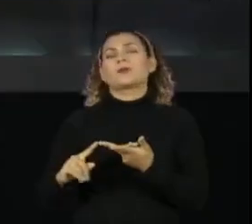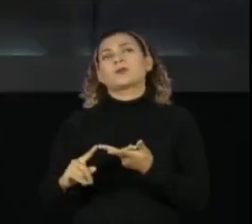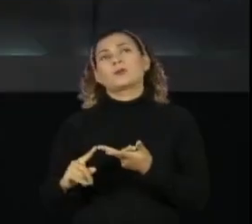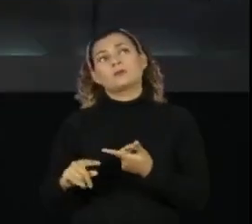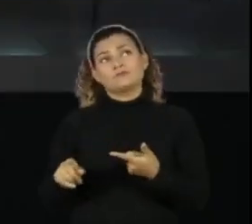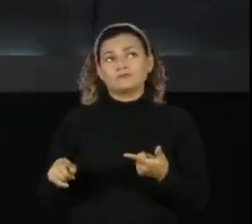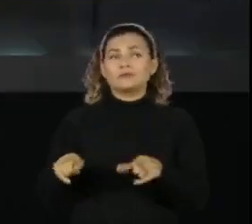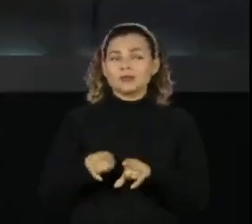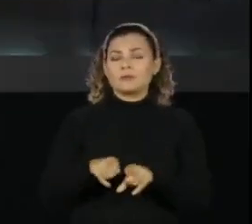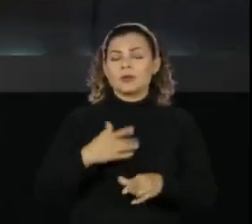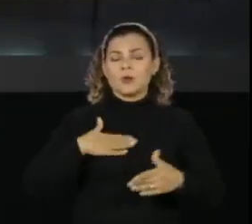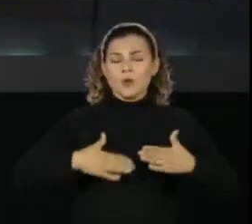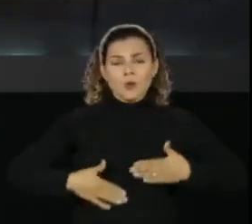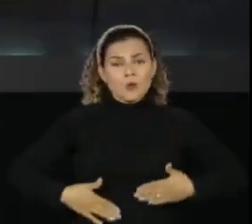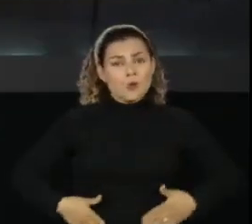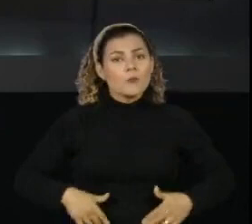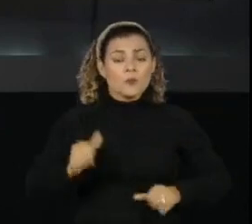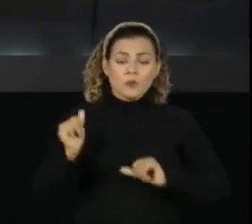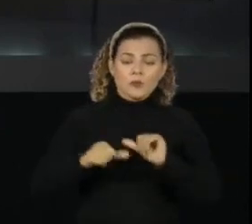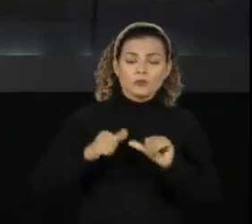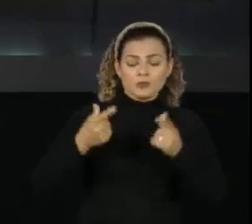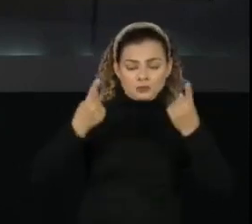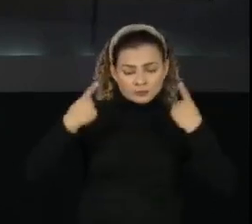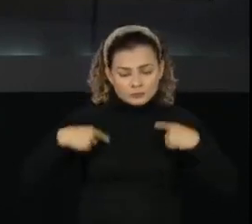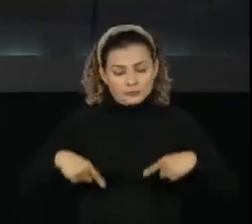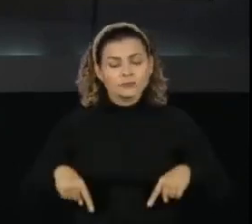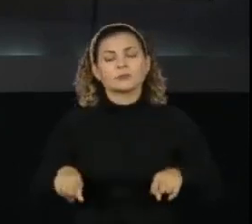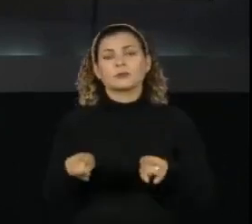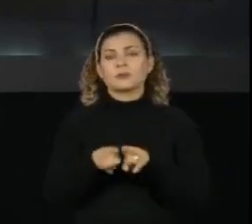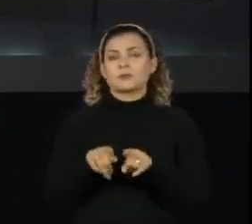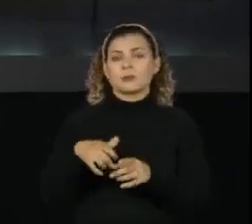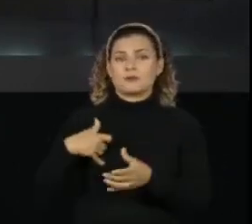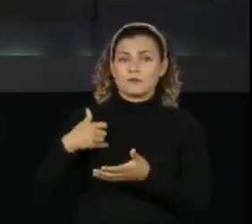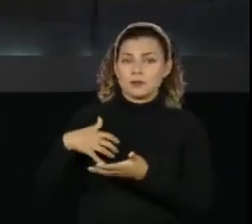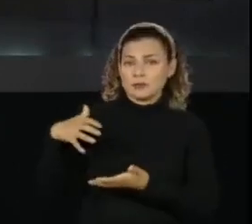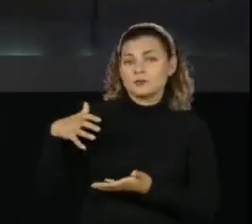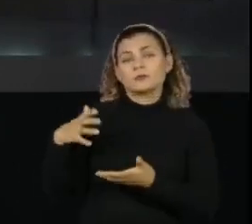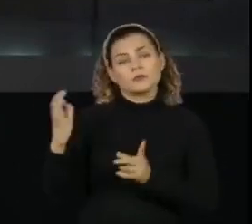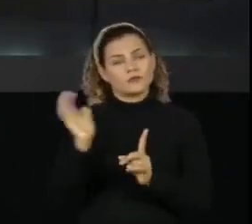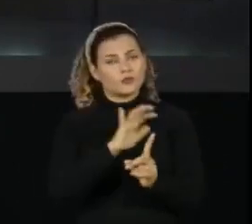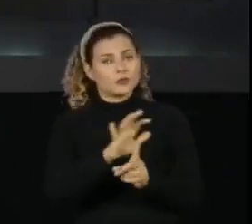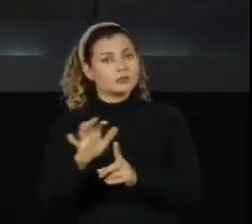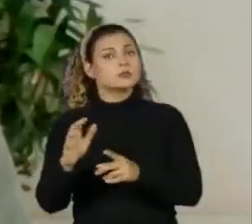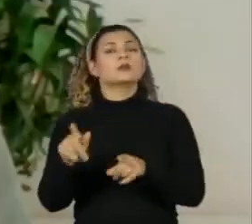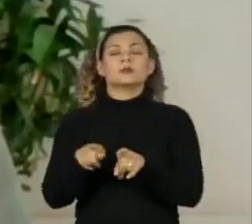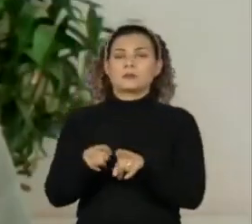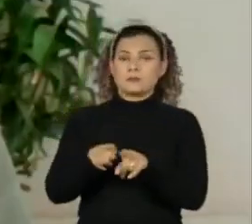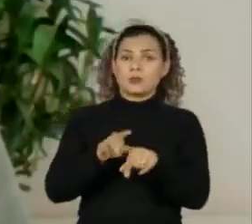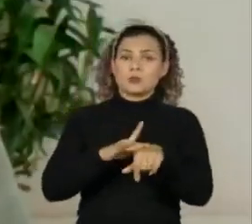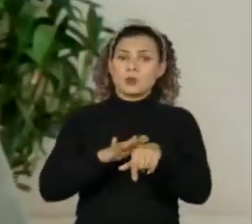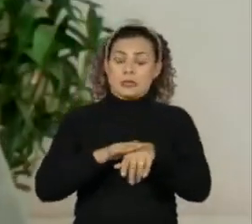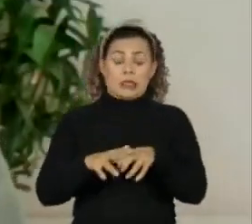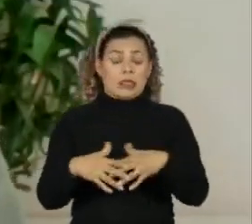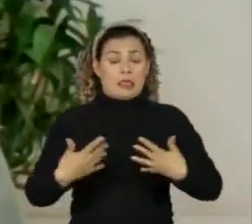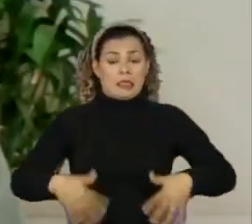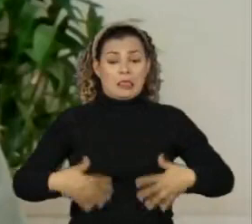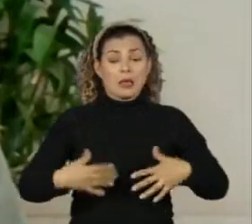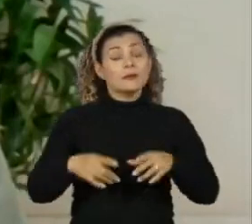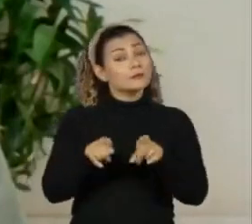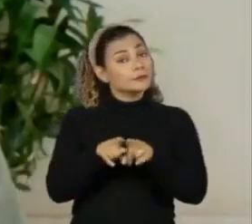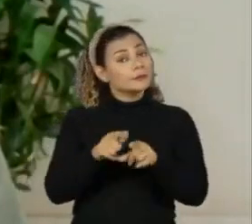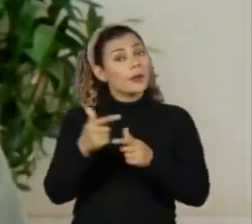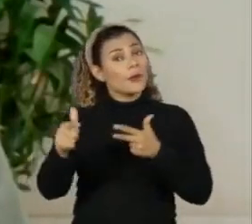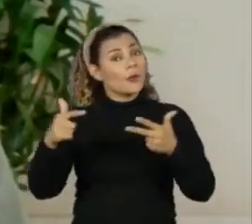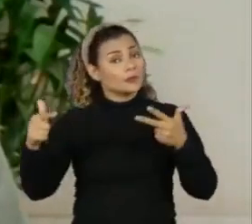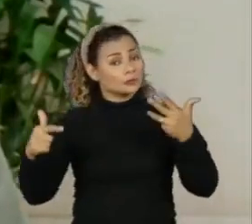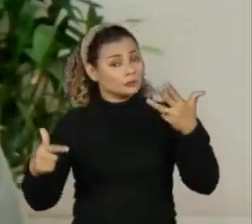mecanismos biológicos e mudanças biológicas no envelhecimento que favorecem o desenvolvimento da doença e inúmeros outros